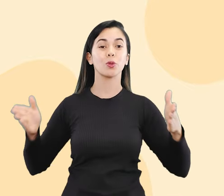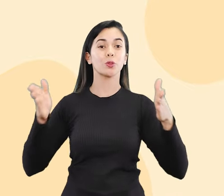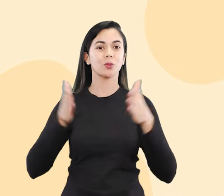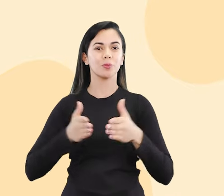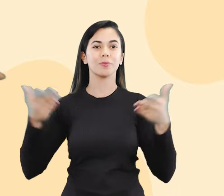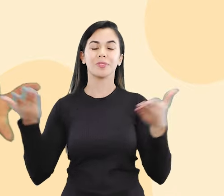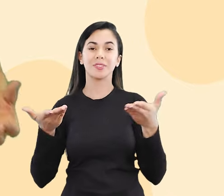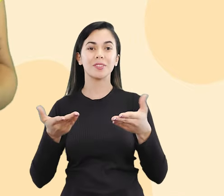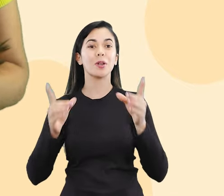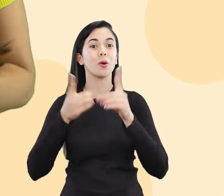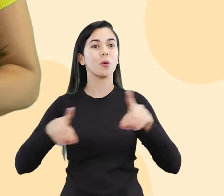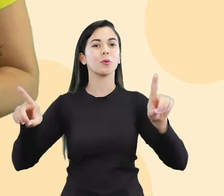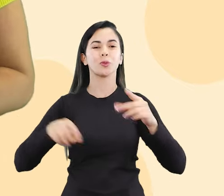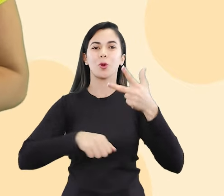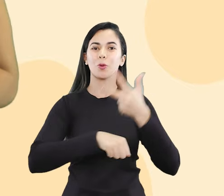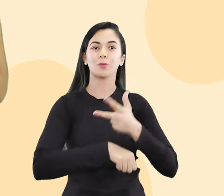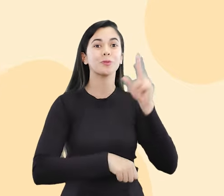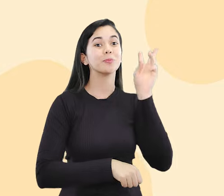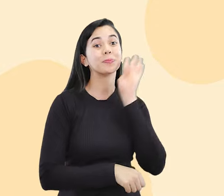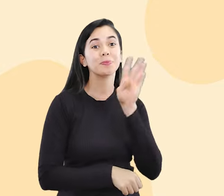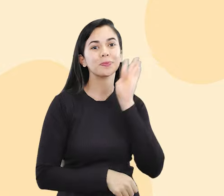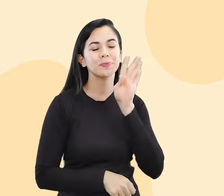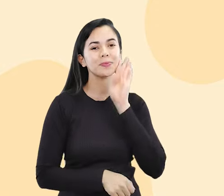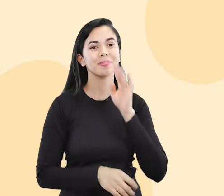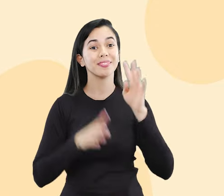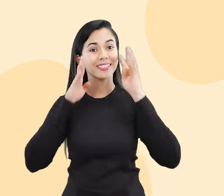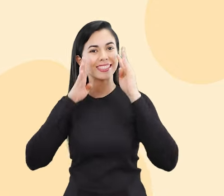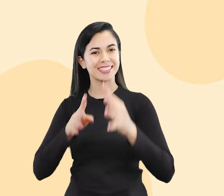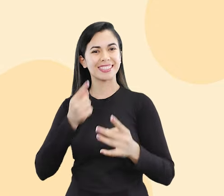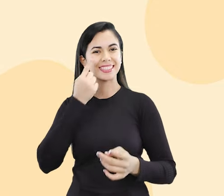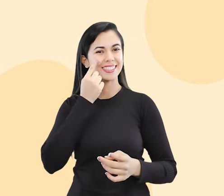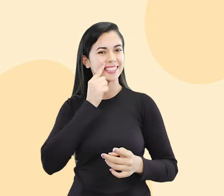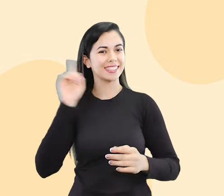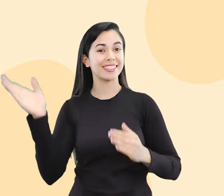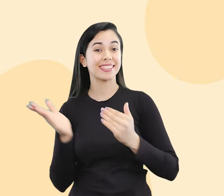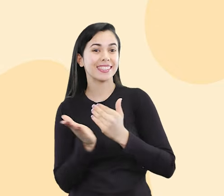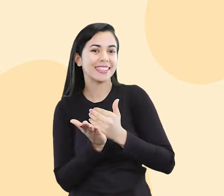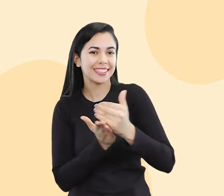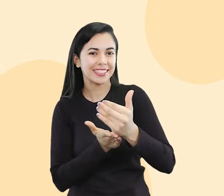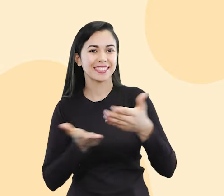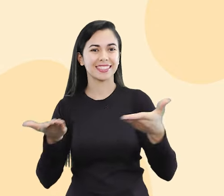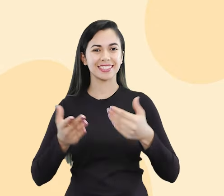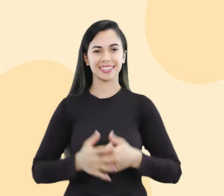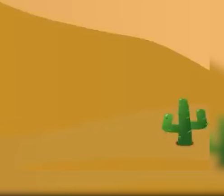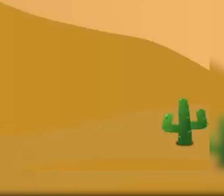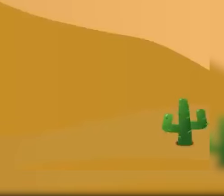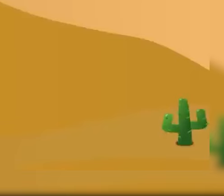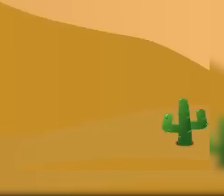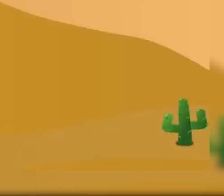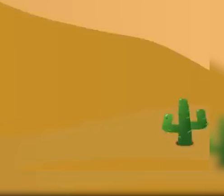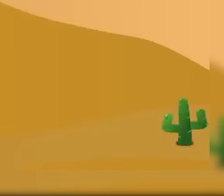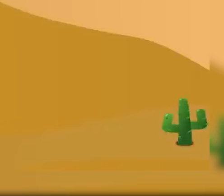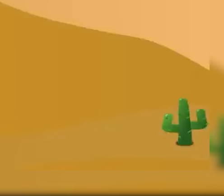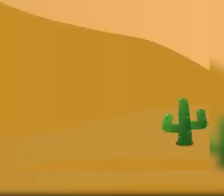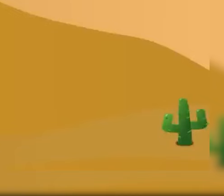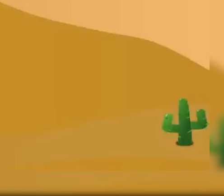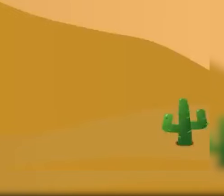e pequeno por meio de um vídeo bem legal. Fiquem ligadinhos, o vídeo vai começar.